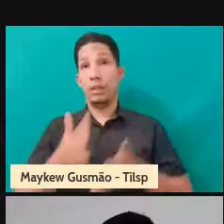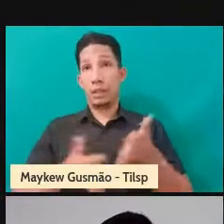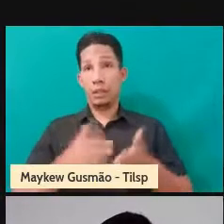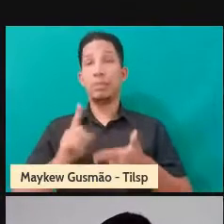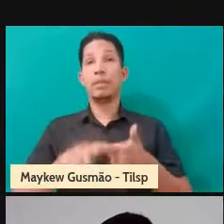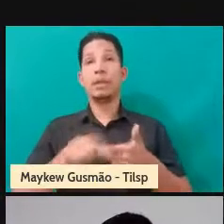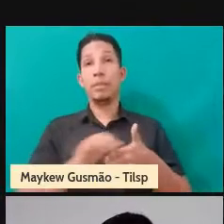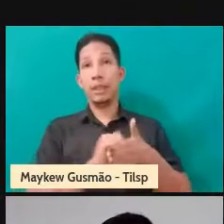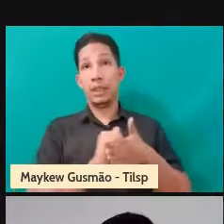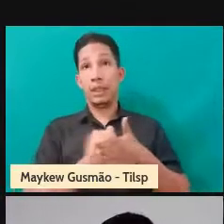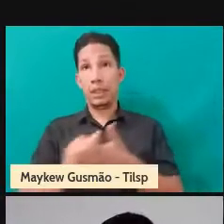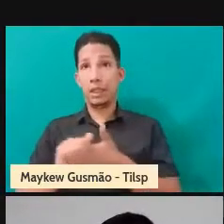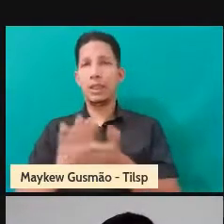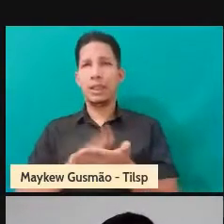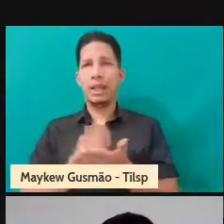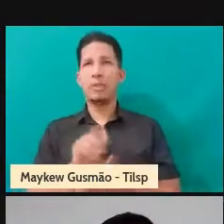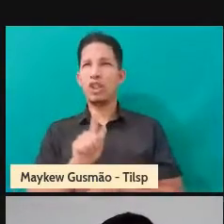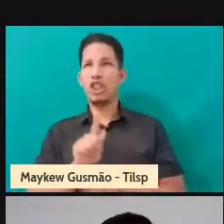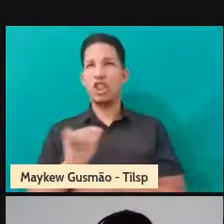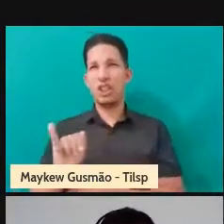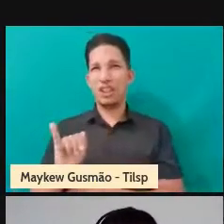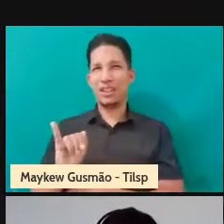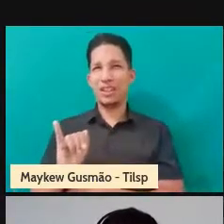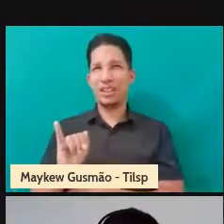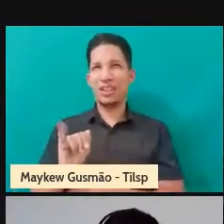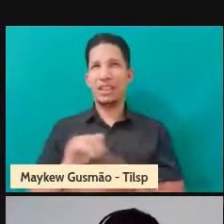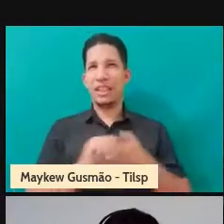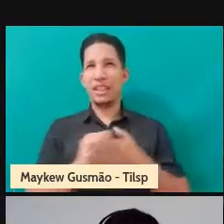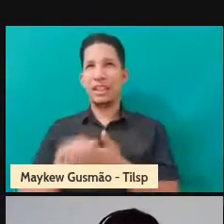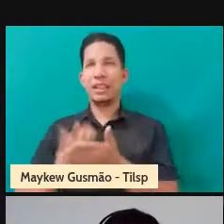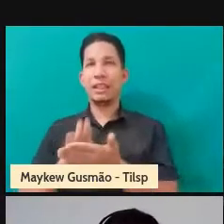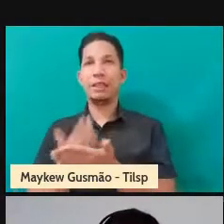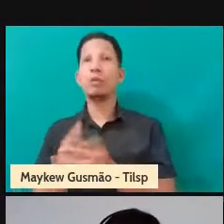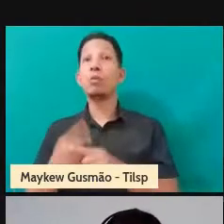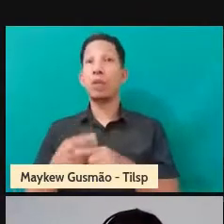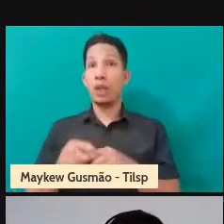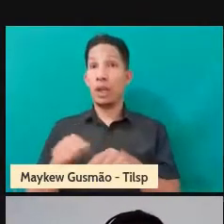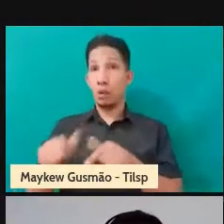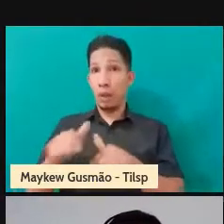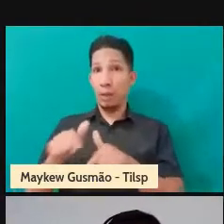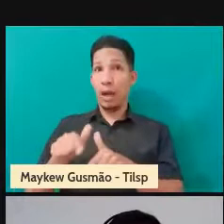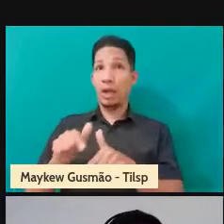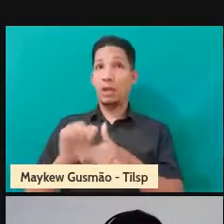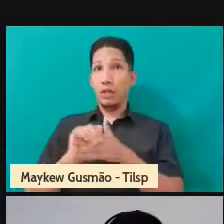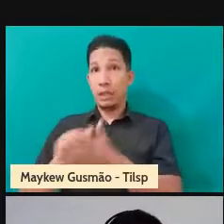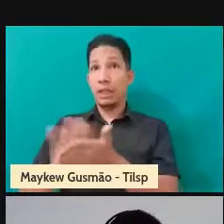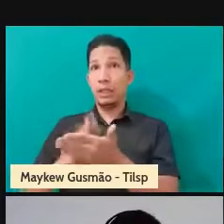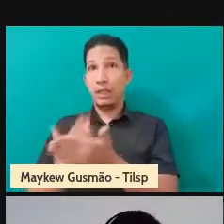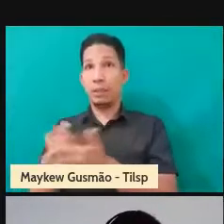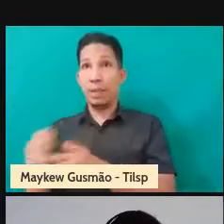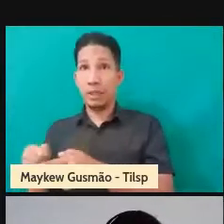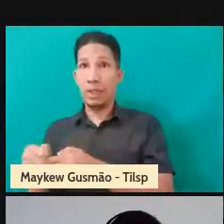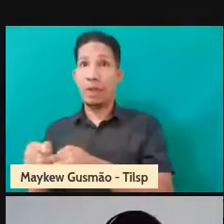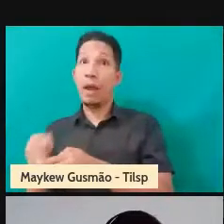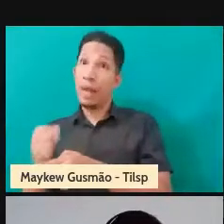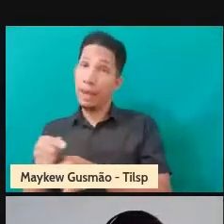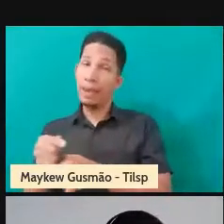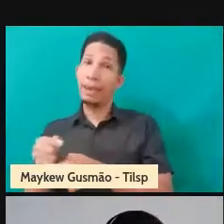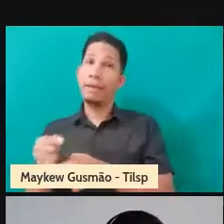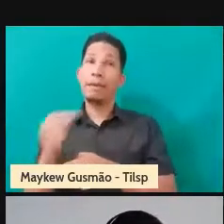GI, porque a atividade de guia e interpretação, ela deriva do trabalho do intérprete.